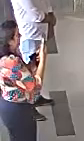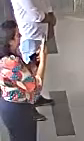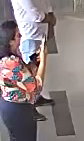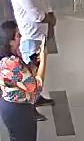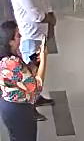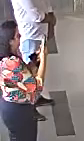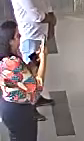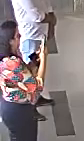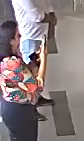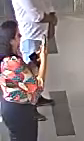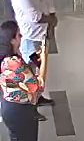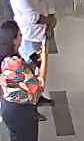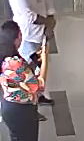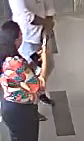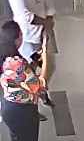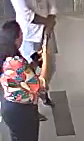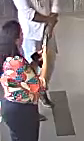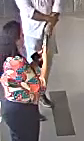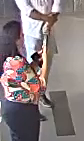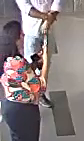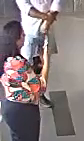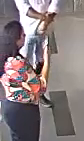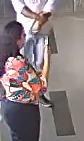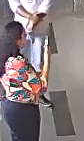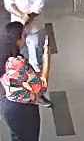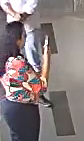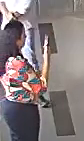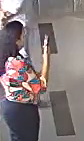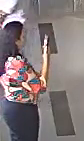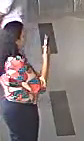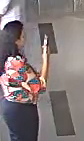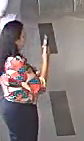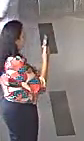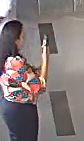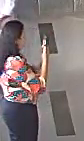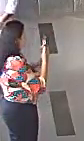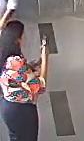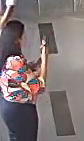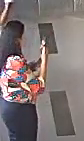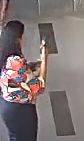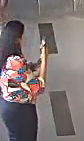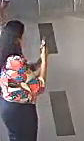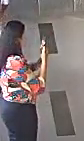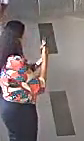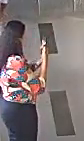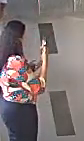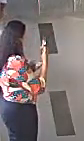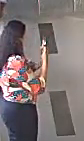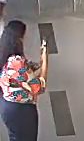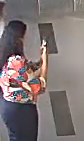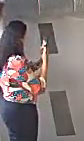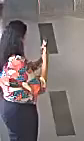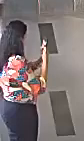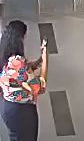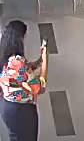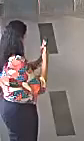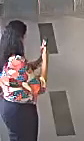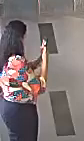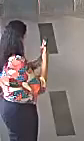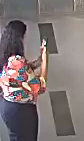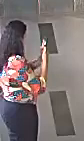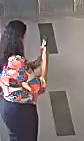vida, principalmente, né, dos responsáveis e daqueles que têm a deficiência, que já são maiores, e os que são menores, que têm os seus responsáveis,